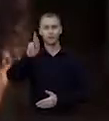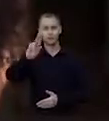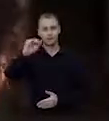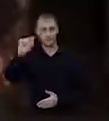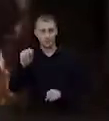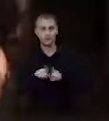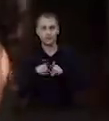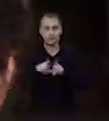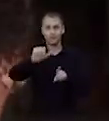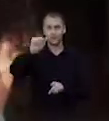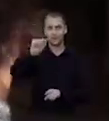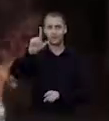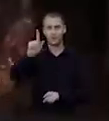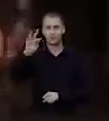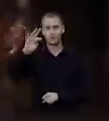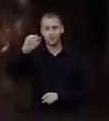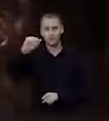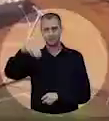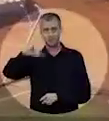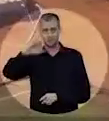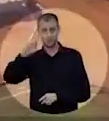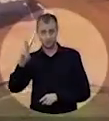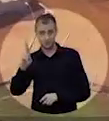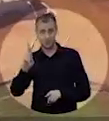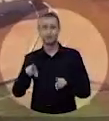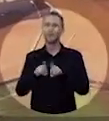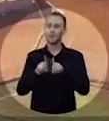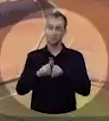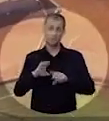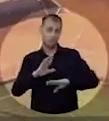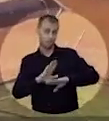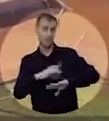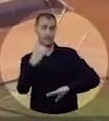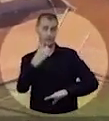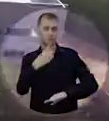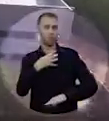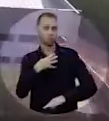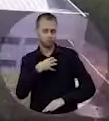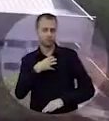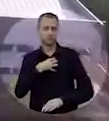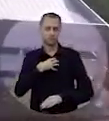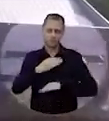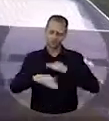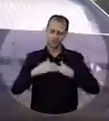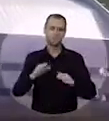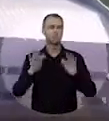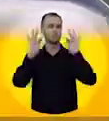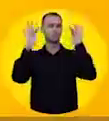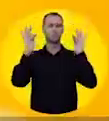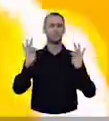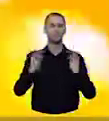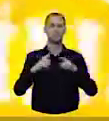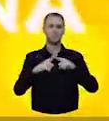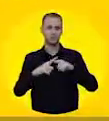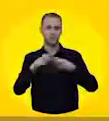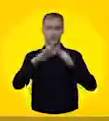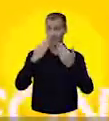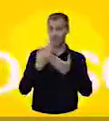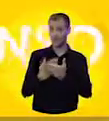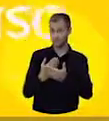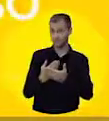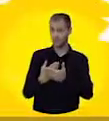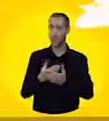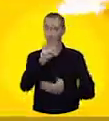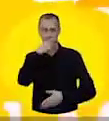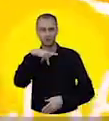têm mais um motivo para comemorar. É que a nova escola de tempo integral padrão de Paraíso é uma das 6